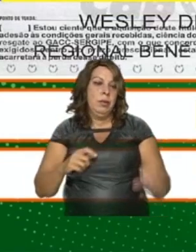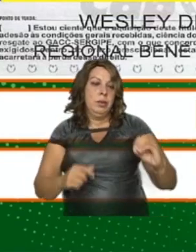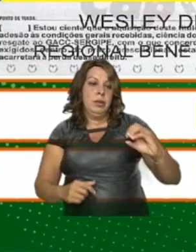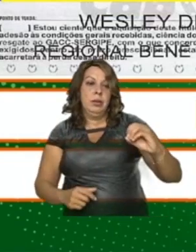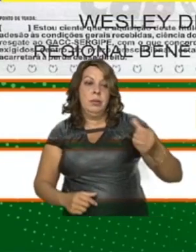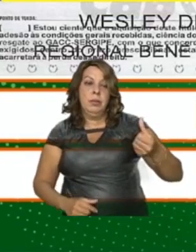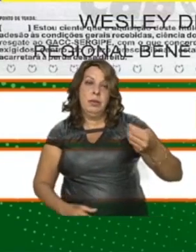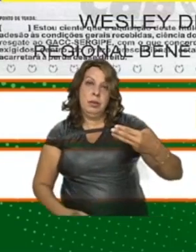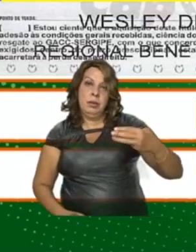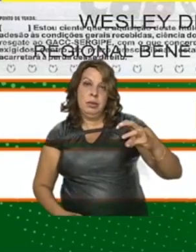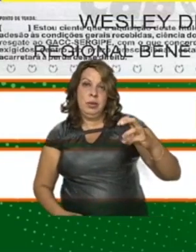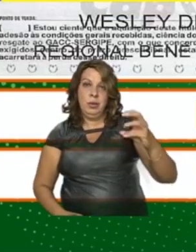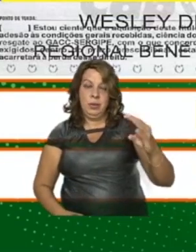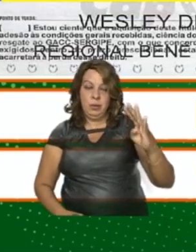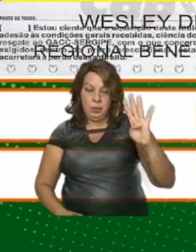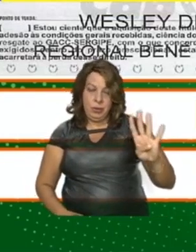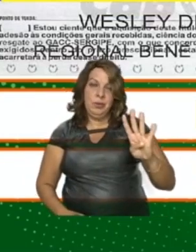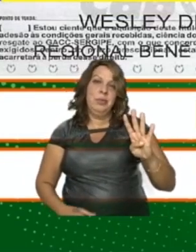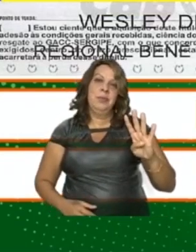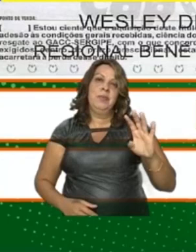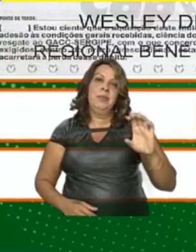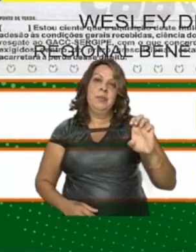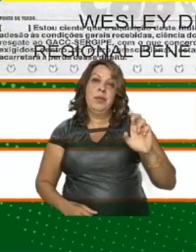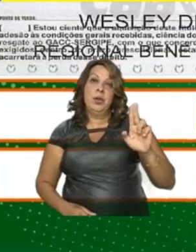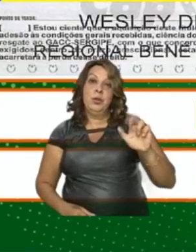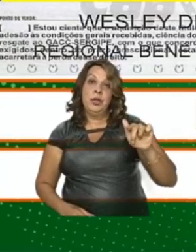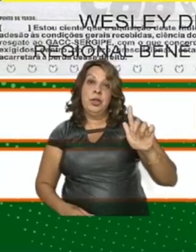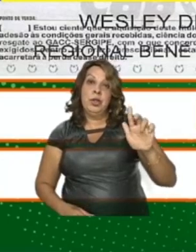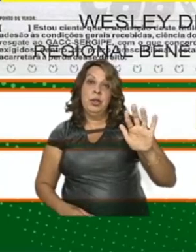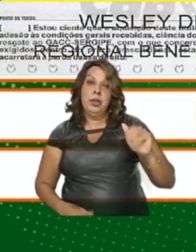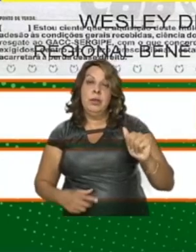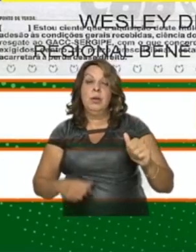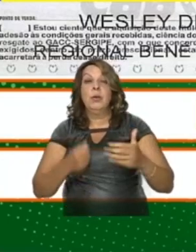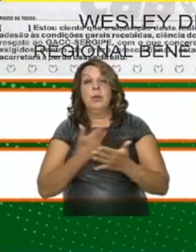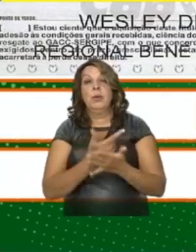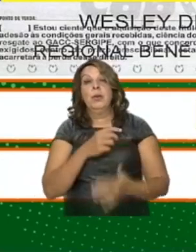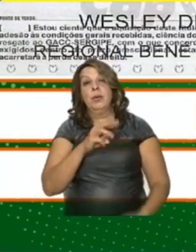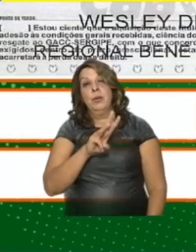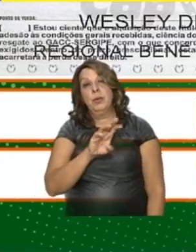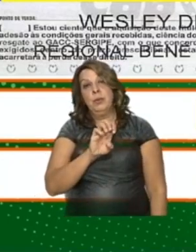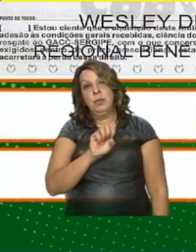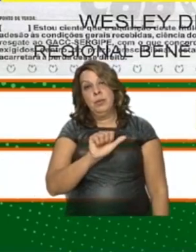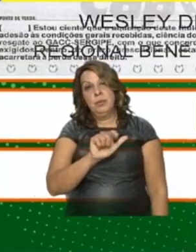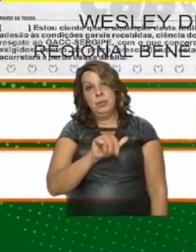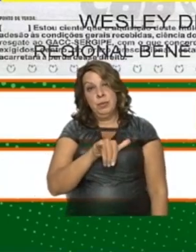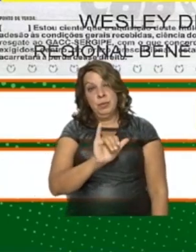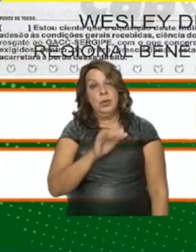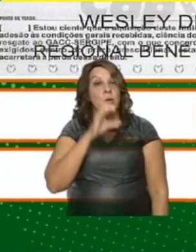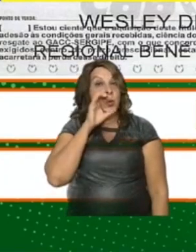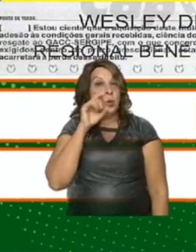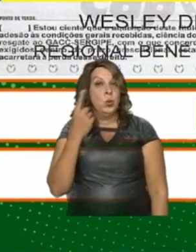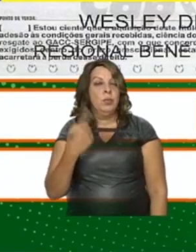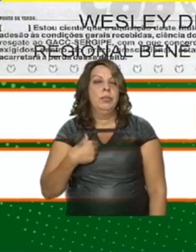006354, Eugênia de Jesus, tá? Adquiriu com Wesley, da Regional Bené, Socorro 1. E o